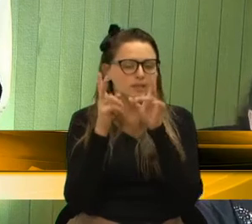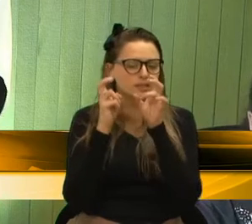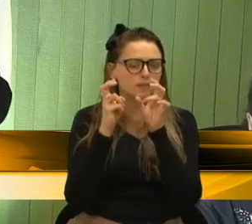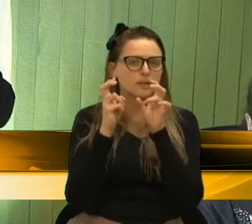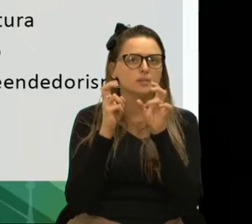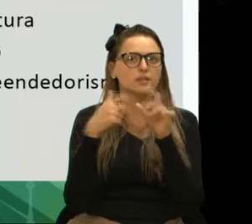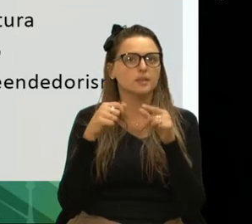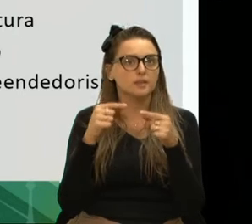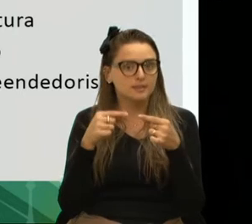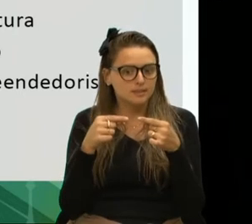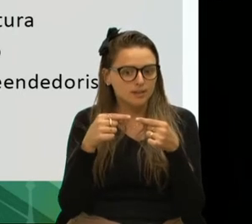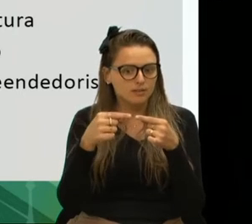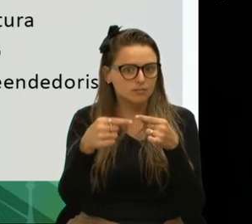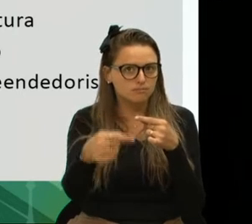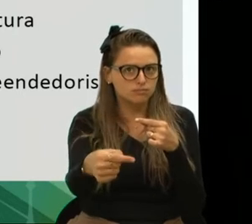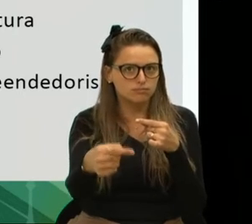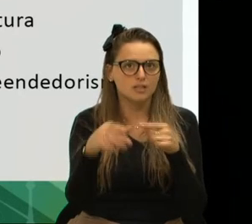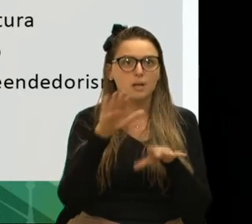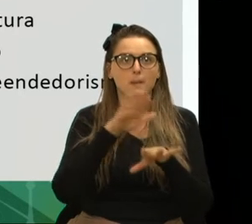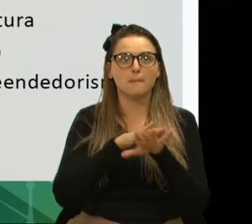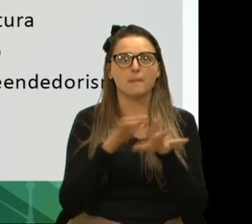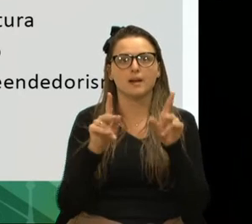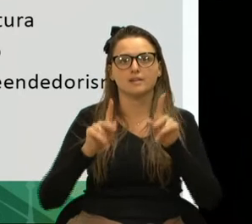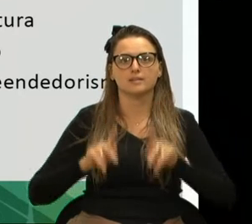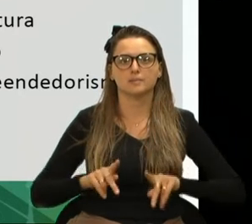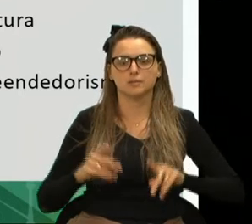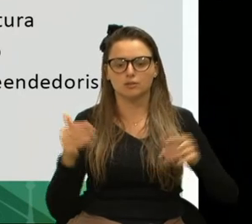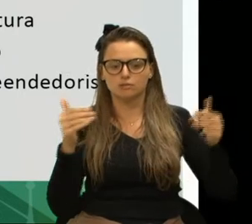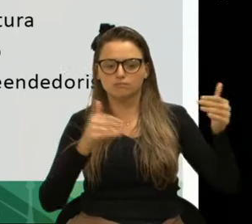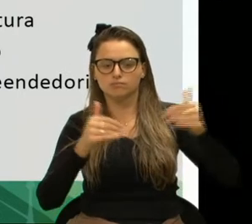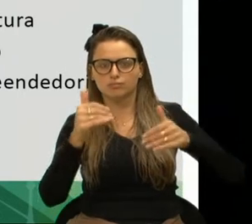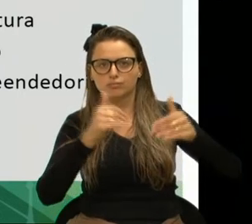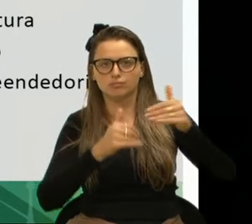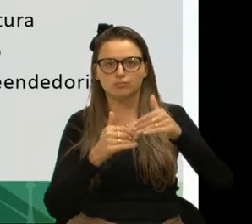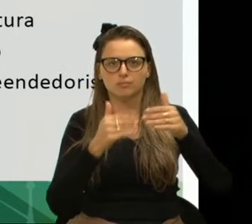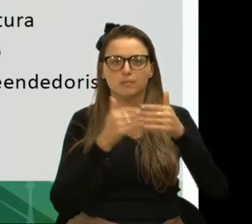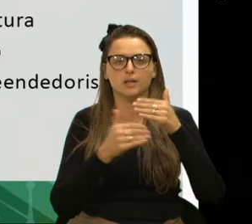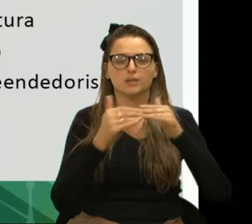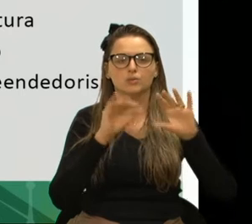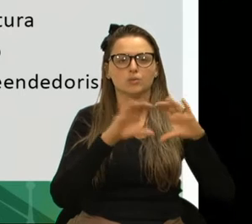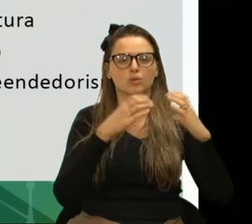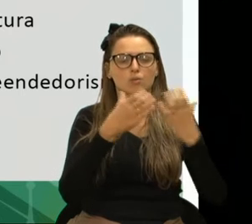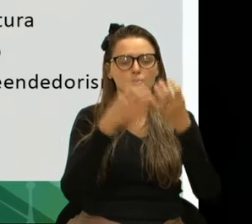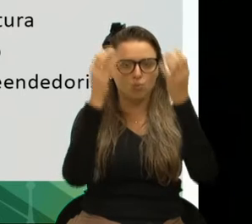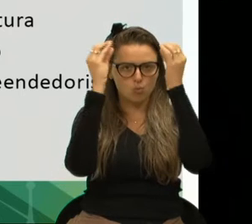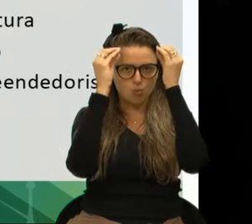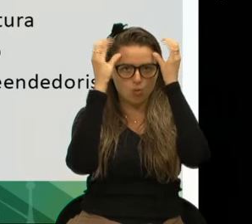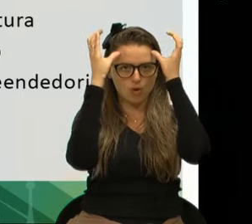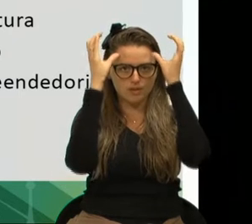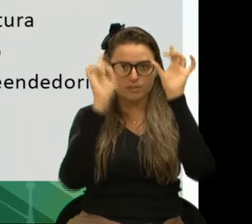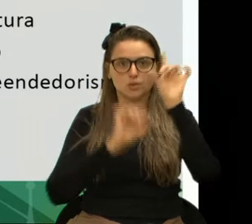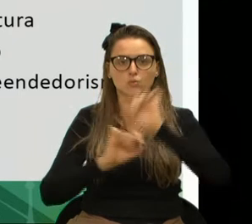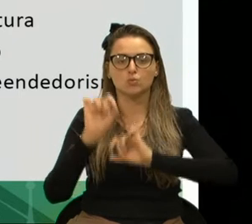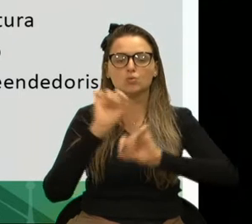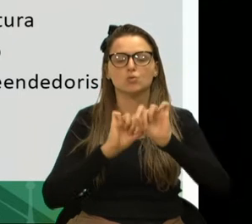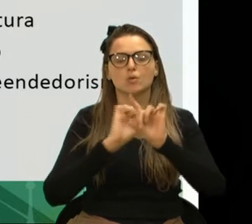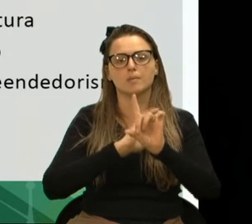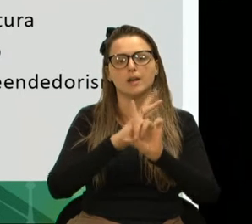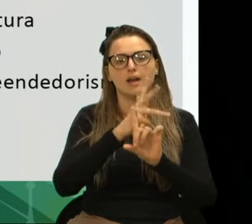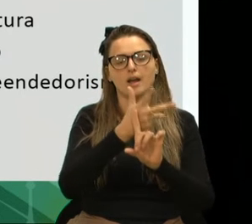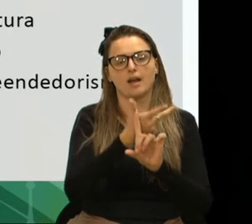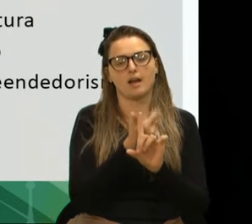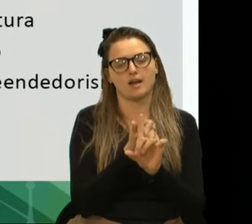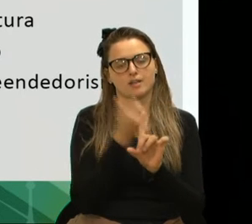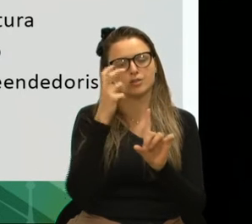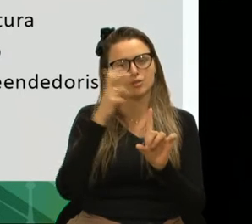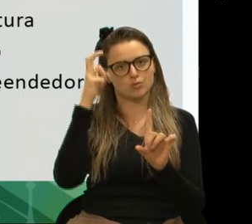a necessidade de estender ao maior número de pessoas da nossa comunidade o conhecimento sobre essa expressão artística e